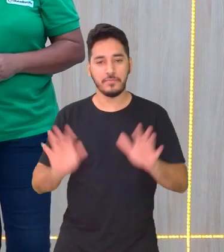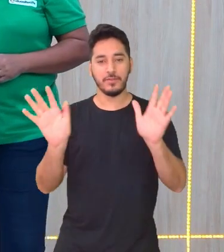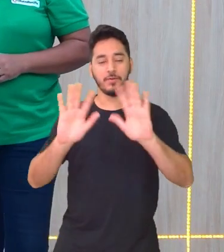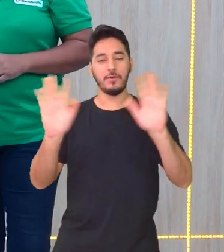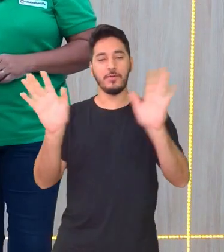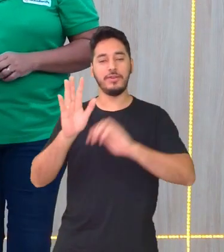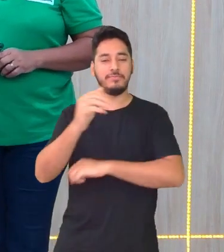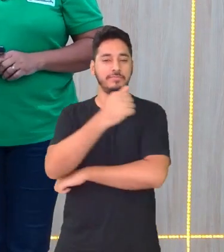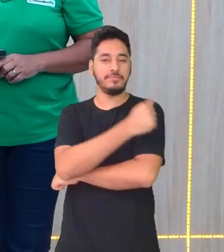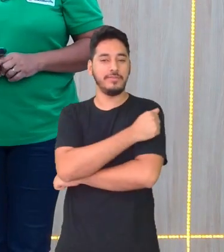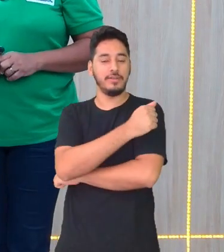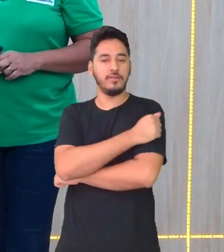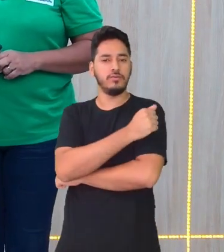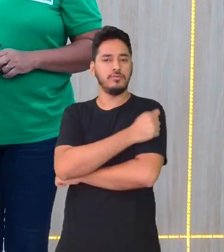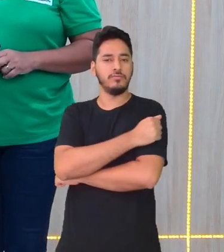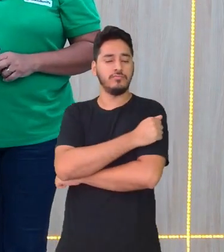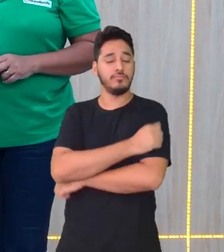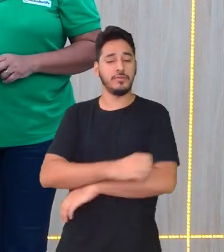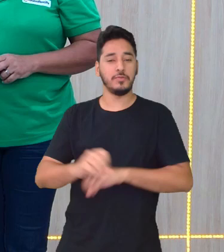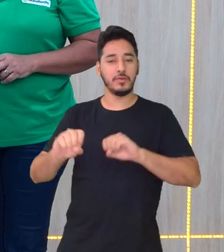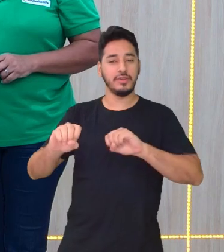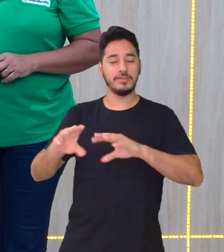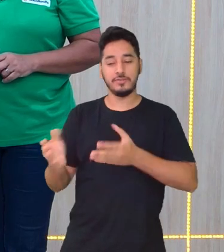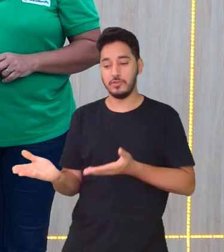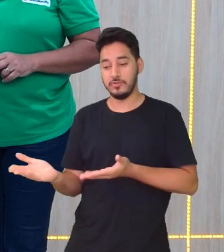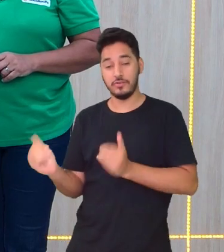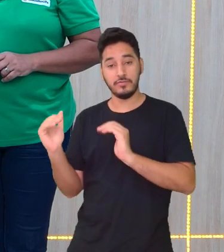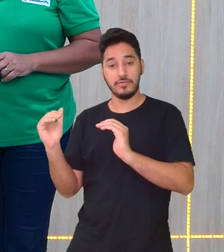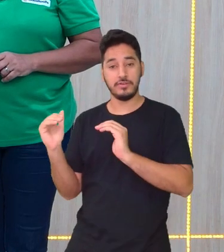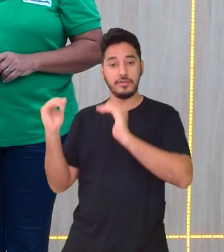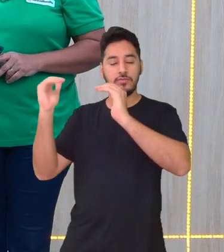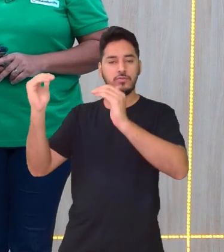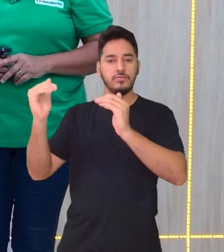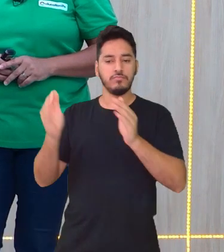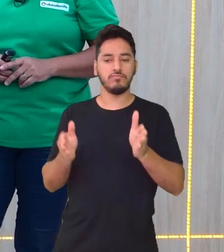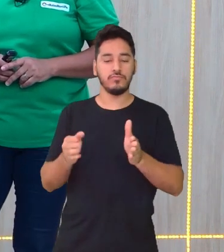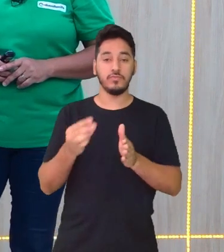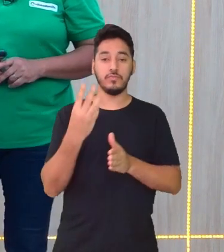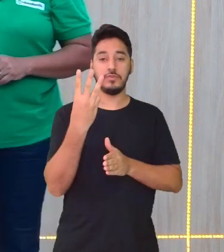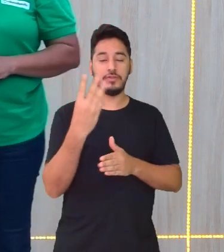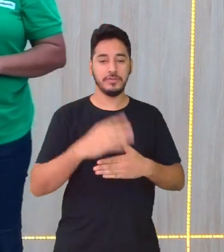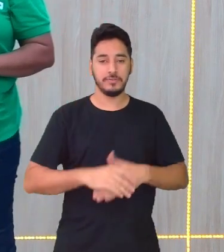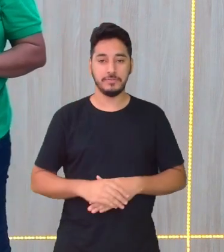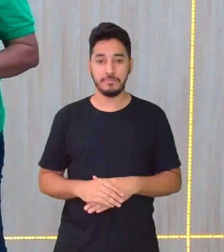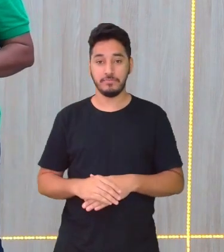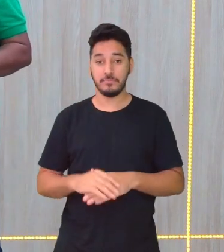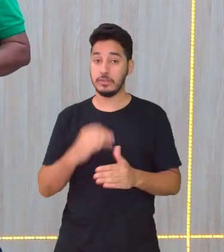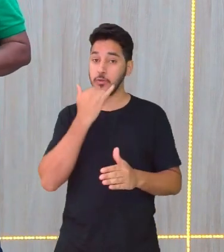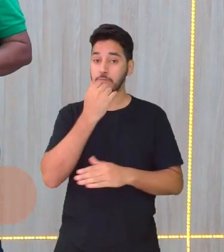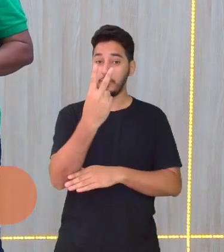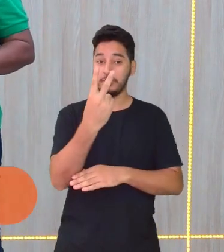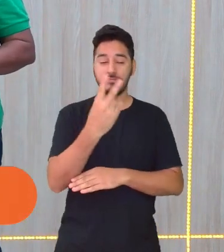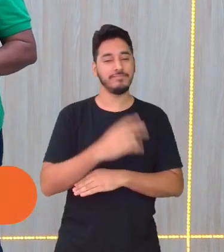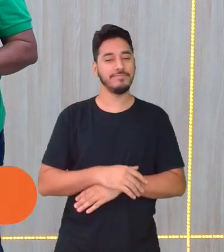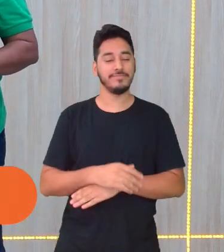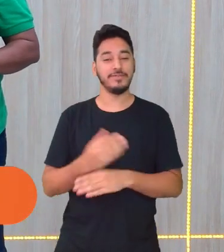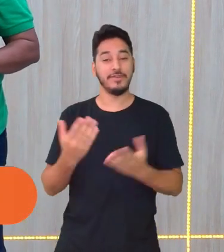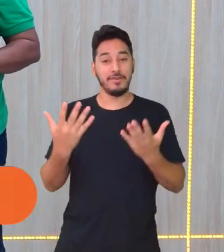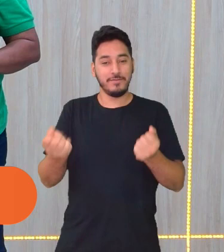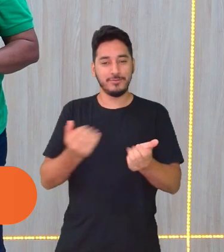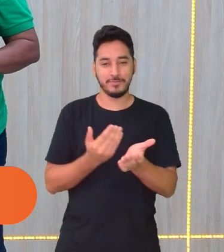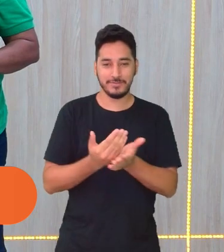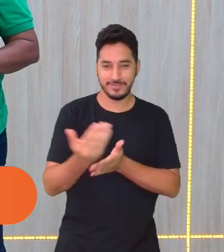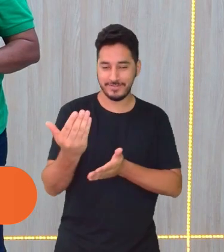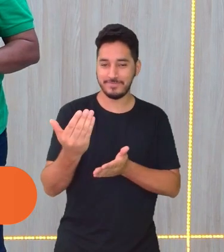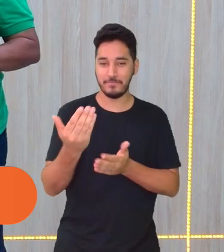Olá, estudantes da Educação de Jovens e Adultos, módulo 2. Vamos começar aqui mais